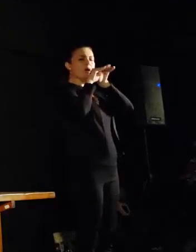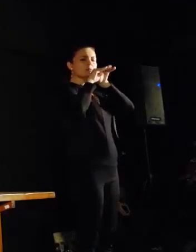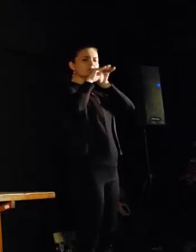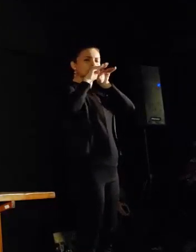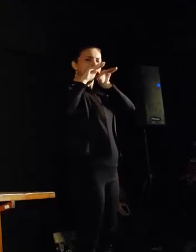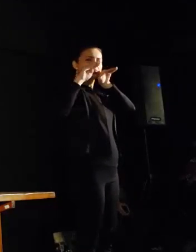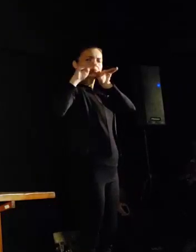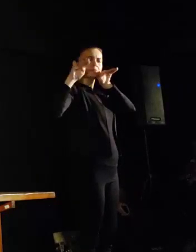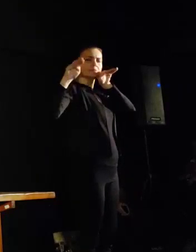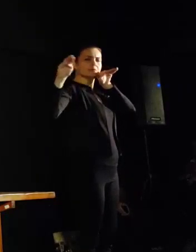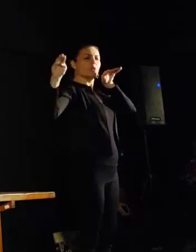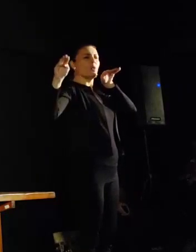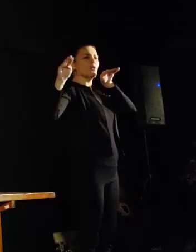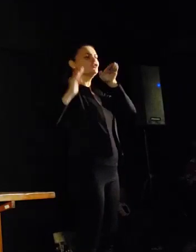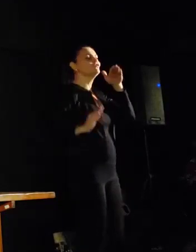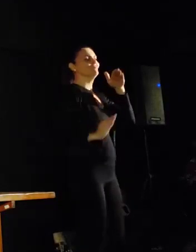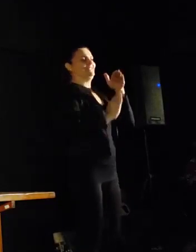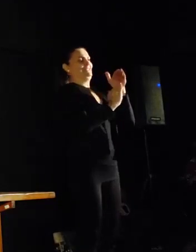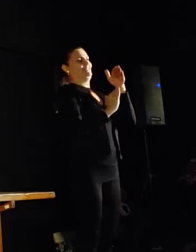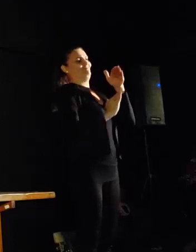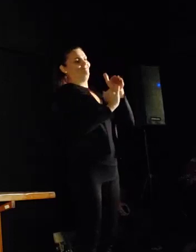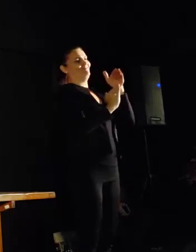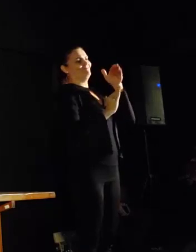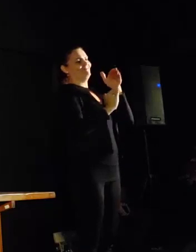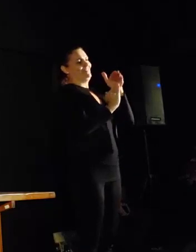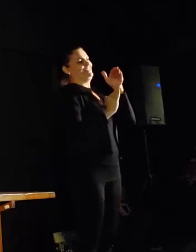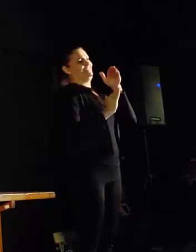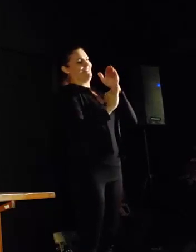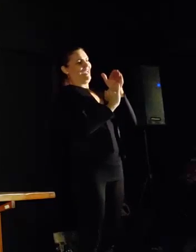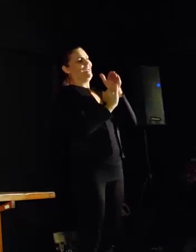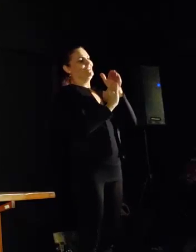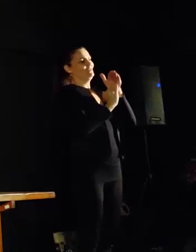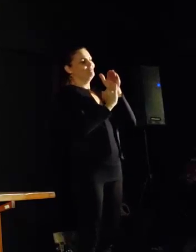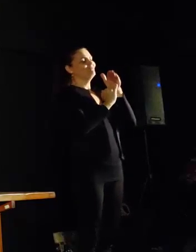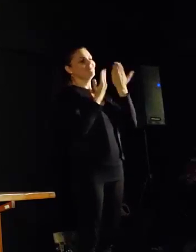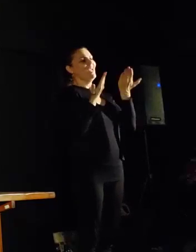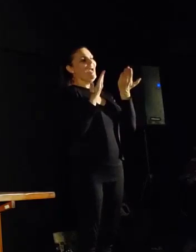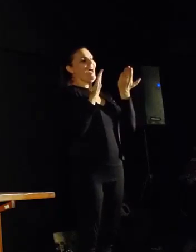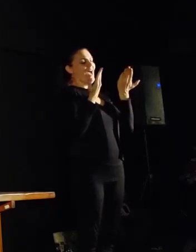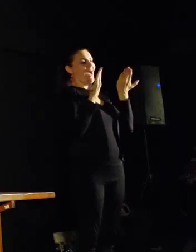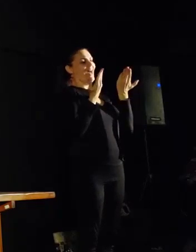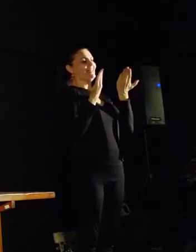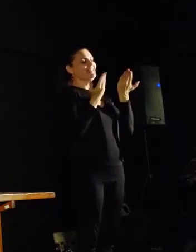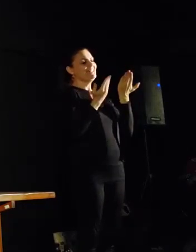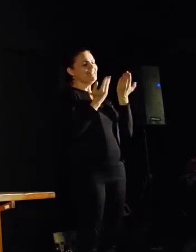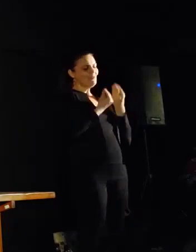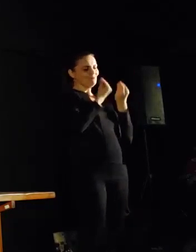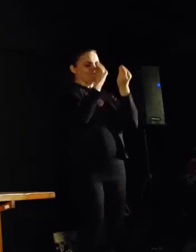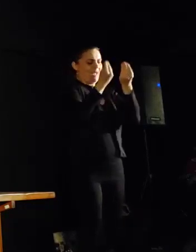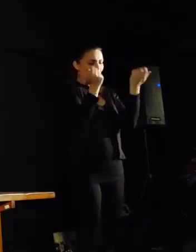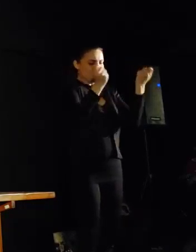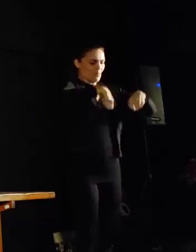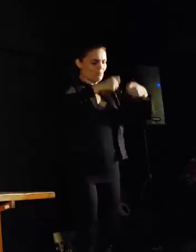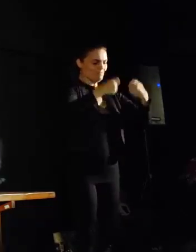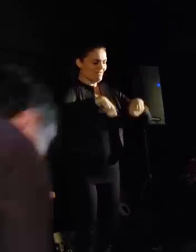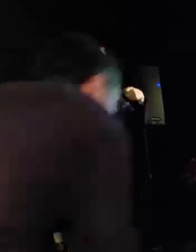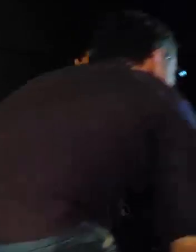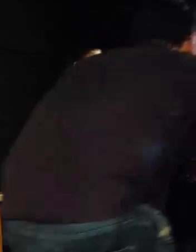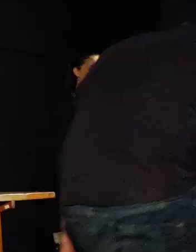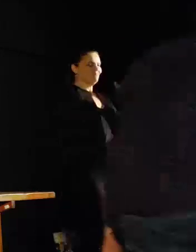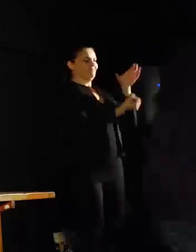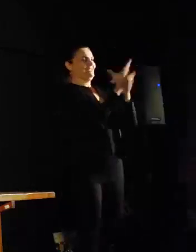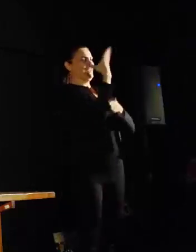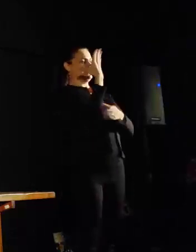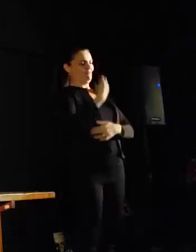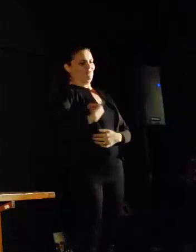horizonte restritivo às suas possibilidades de criação de formas singulares de vida. Só que aí